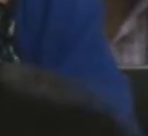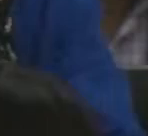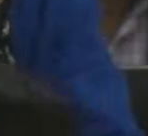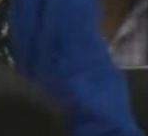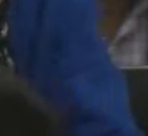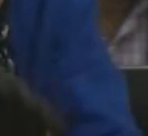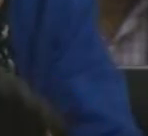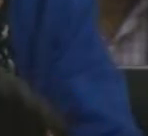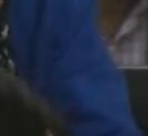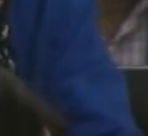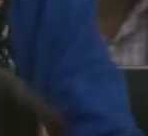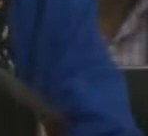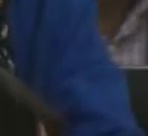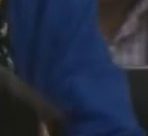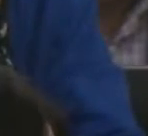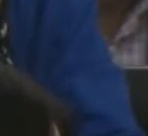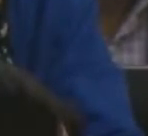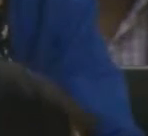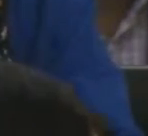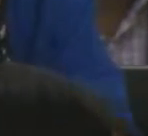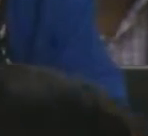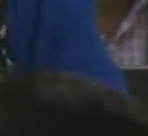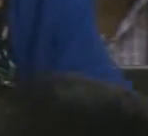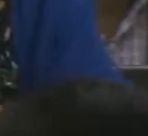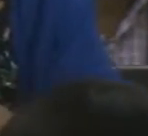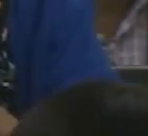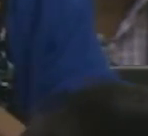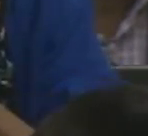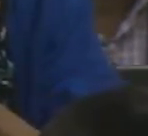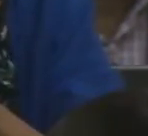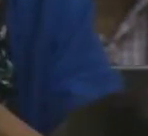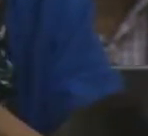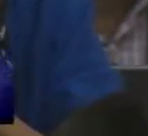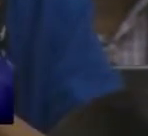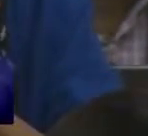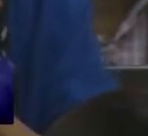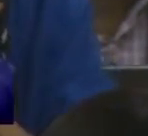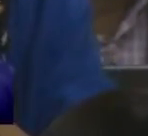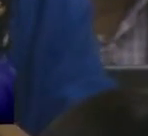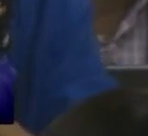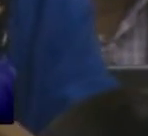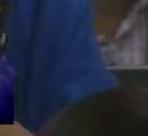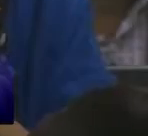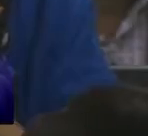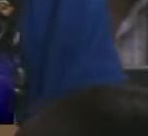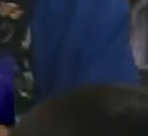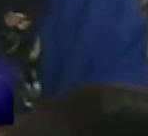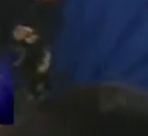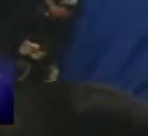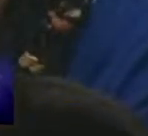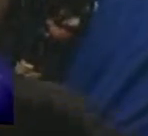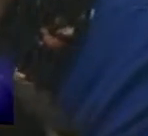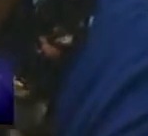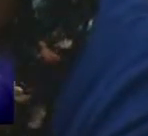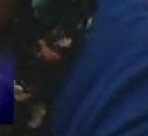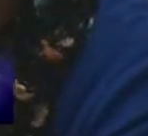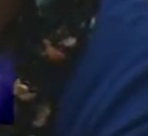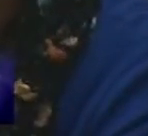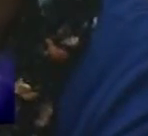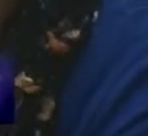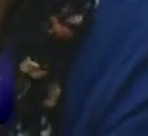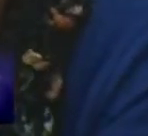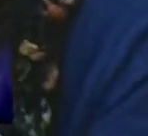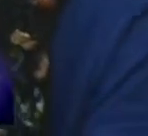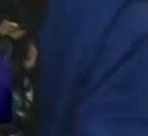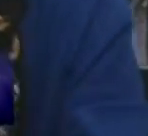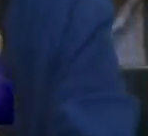cumprido na segunda sessão. A sessão subsequente a esse acordo não foi cumprido e pode, na